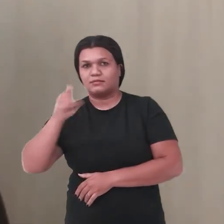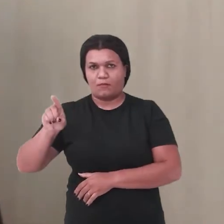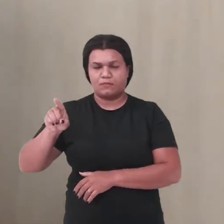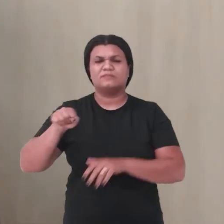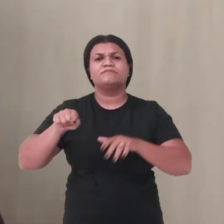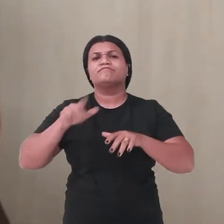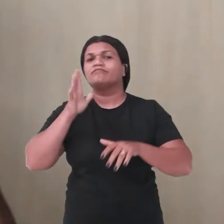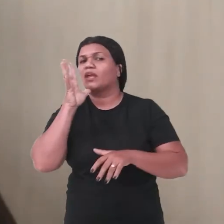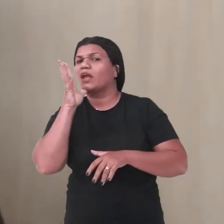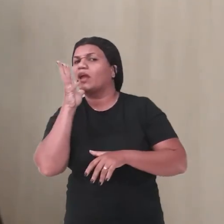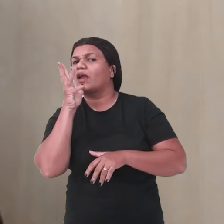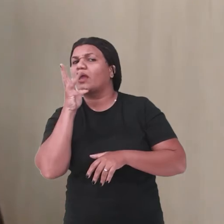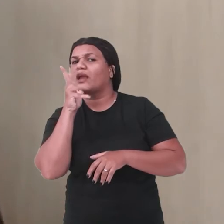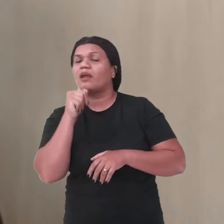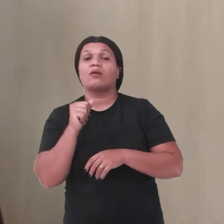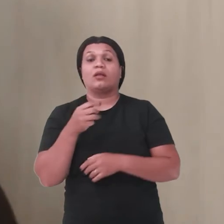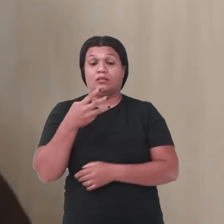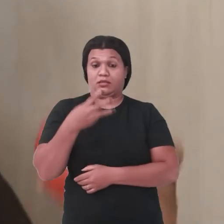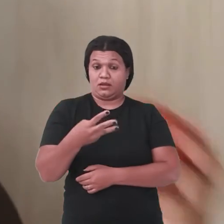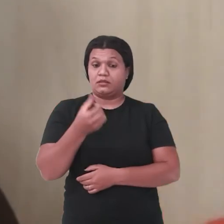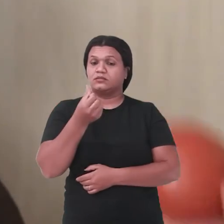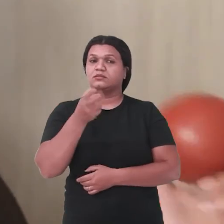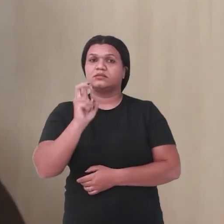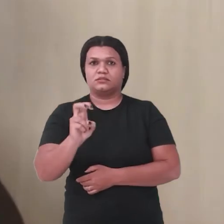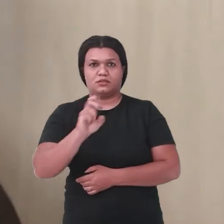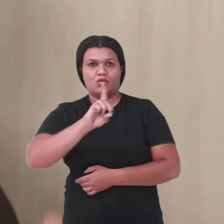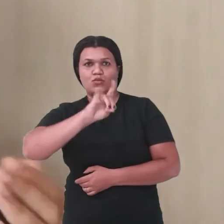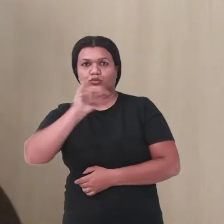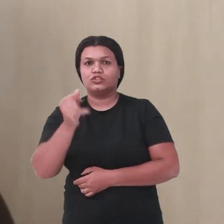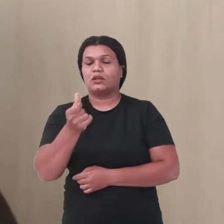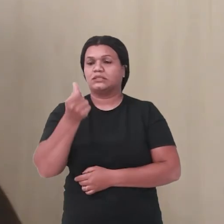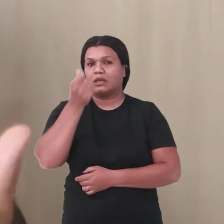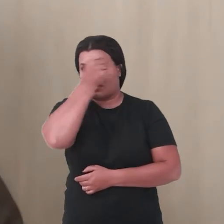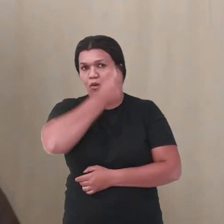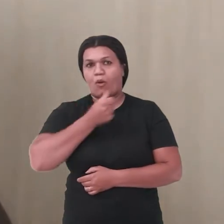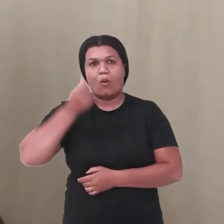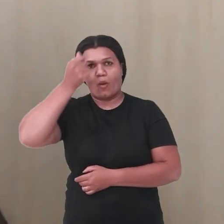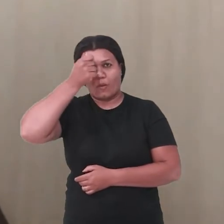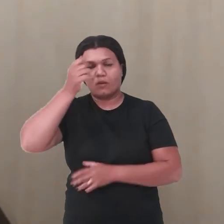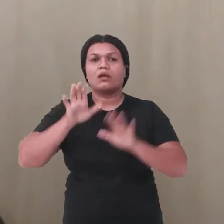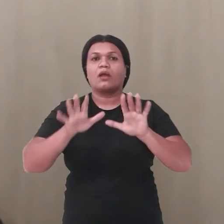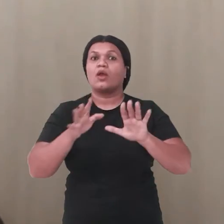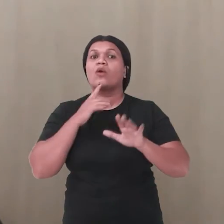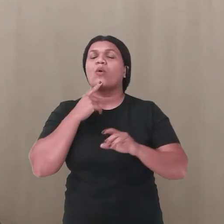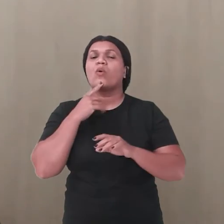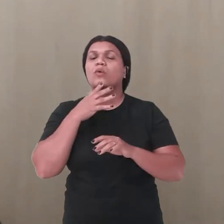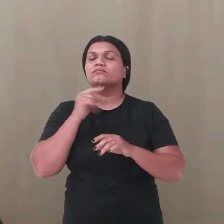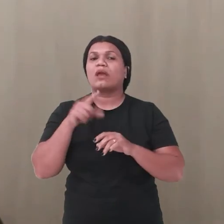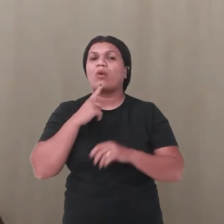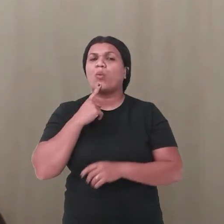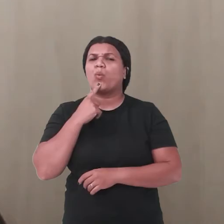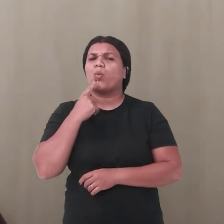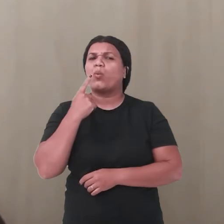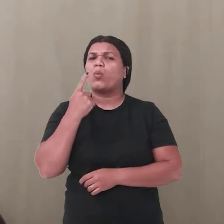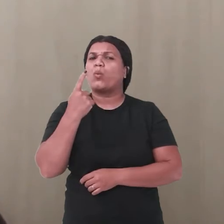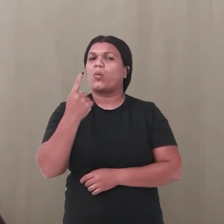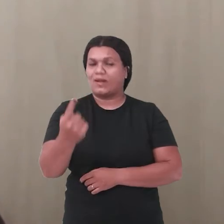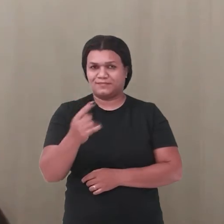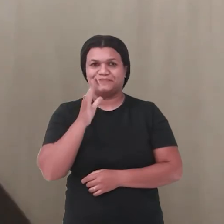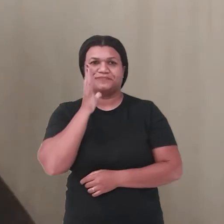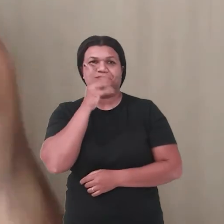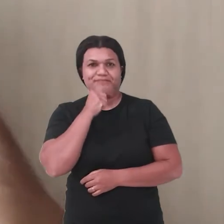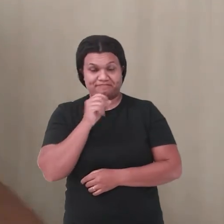translação, meu brother. Esse movimento dura aproximadamente 365 dias e 6 horas, também conhecido como um